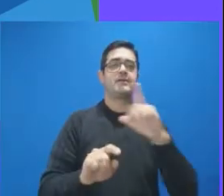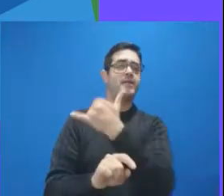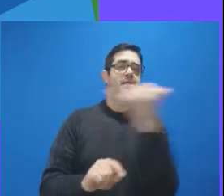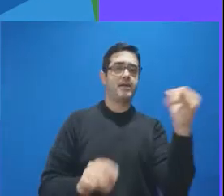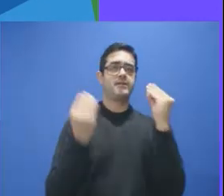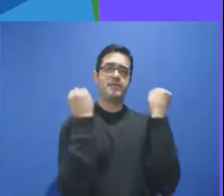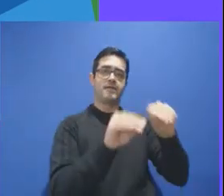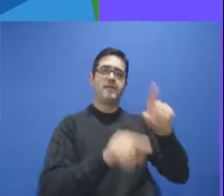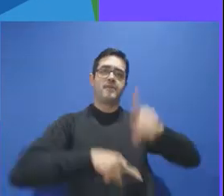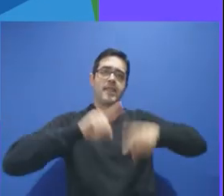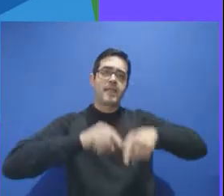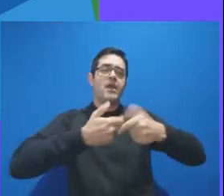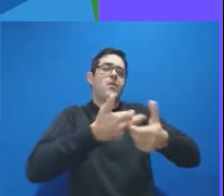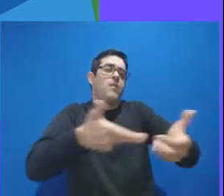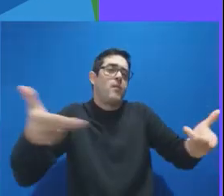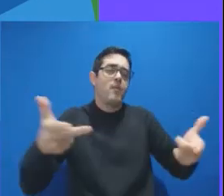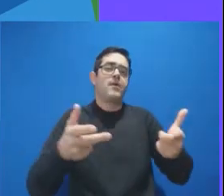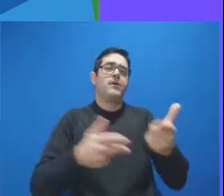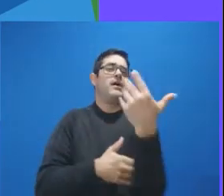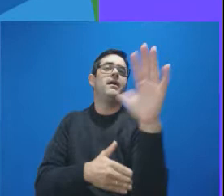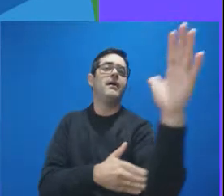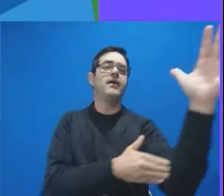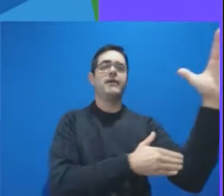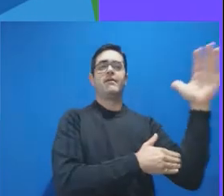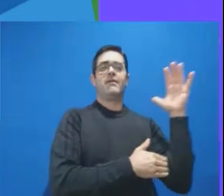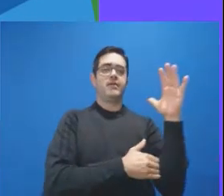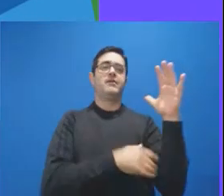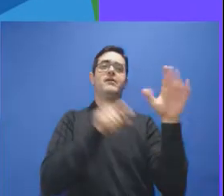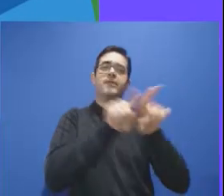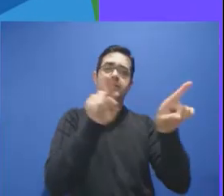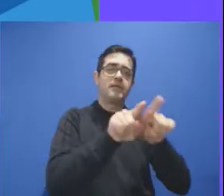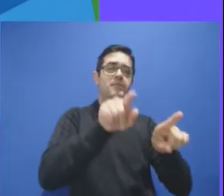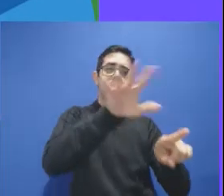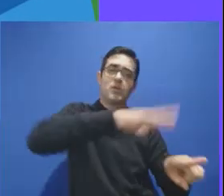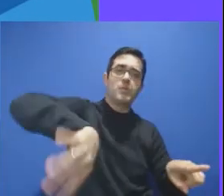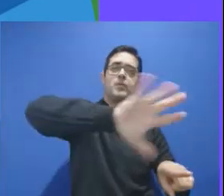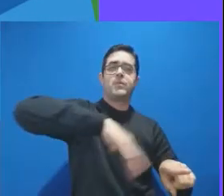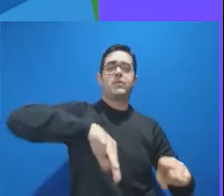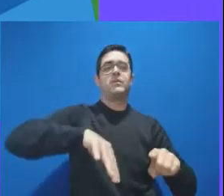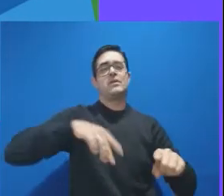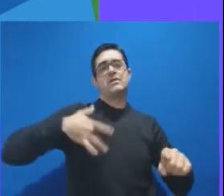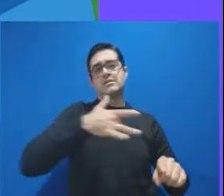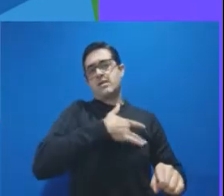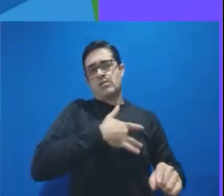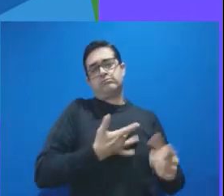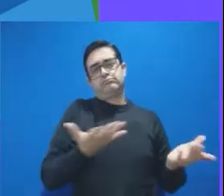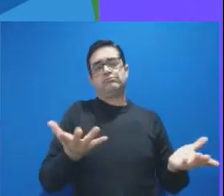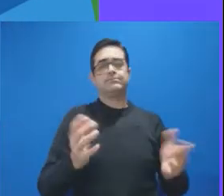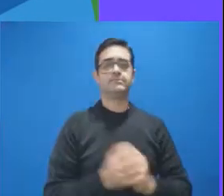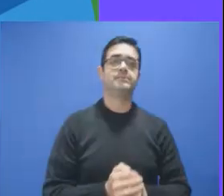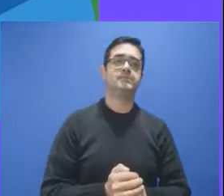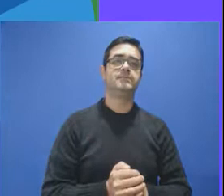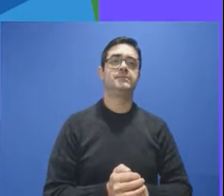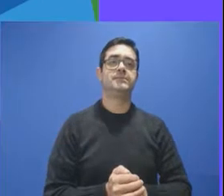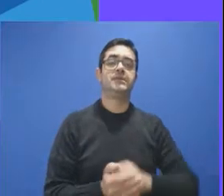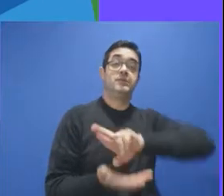ou energia e que causam prejuízos aos ecossistemas, ao patrimônio, né? E a saúde dos seres